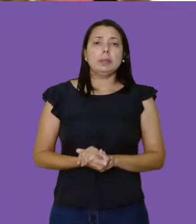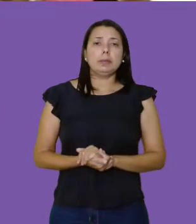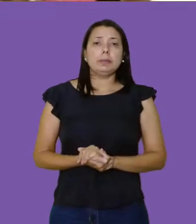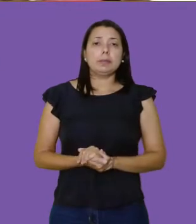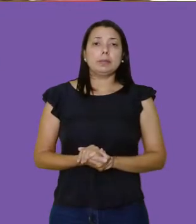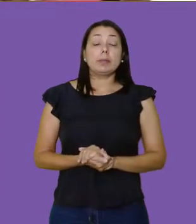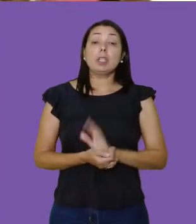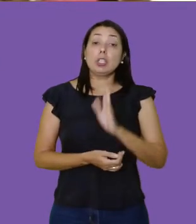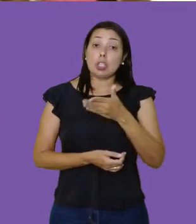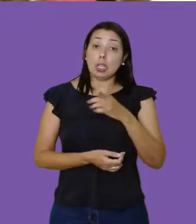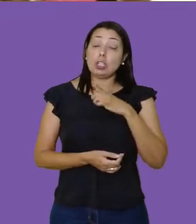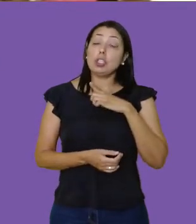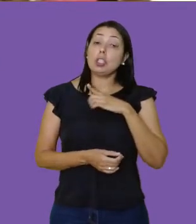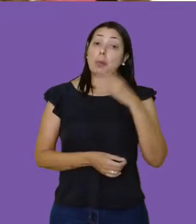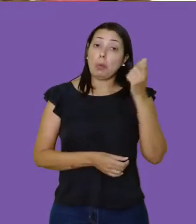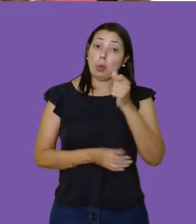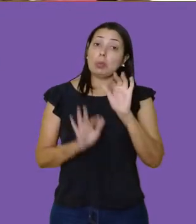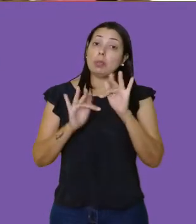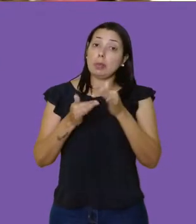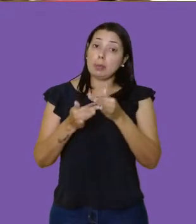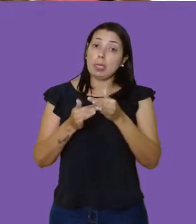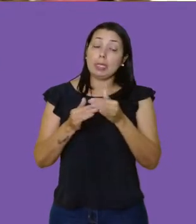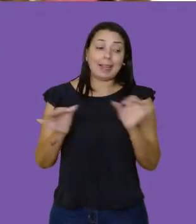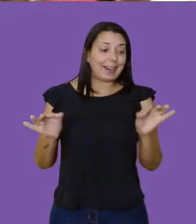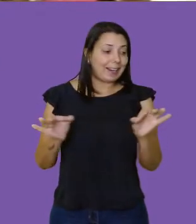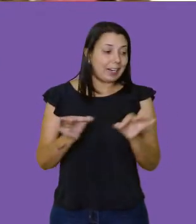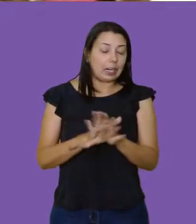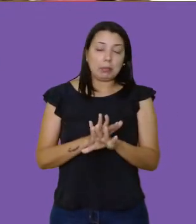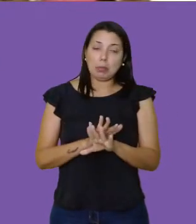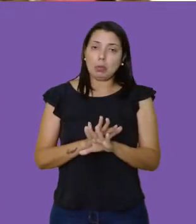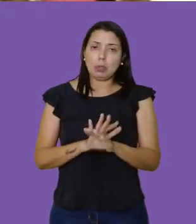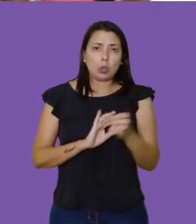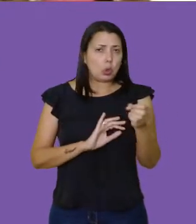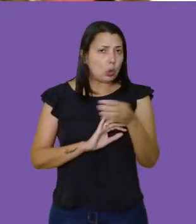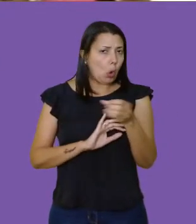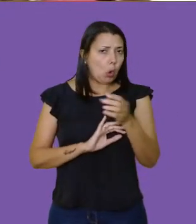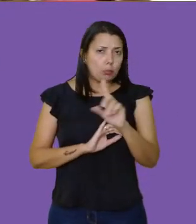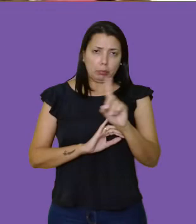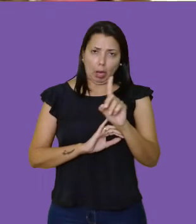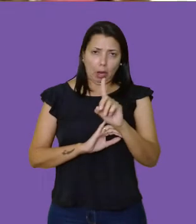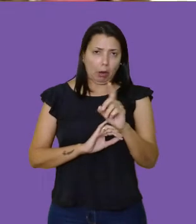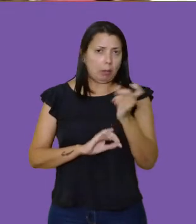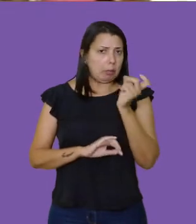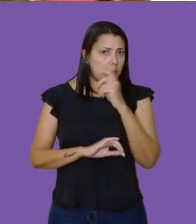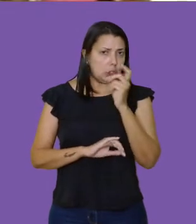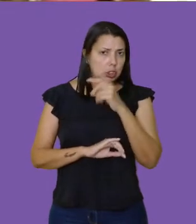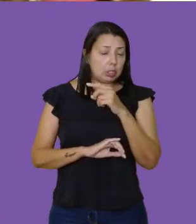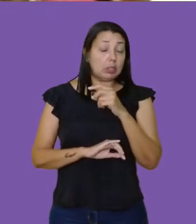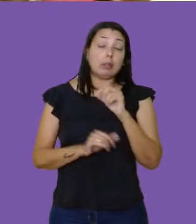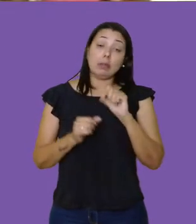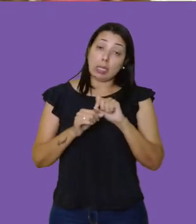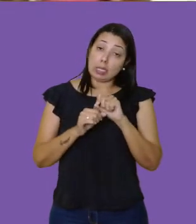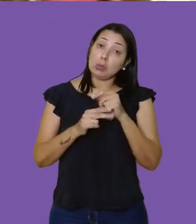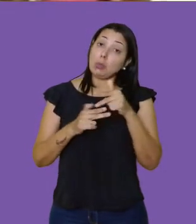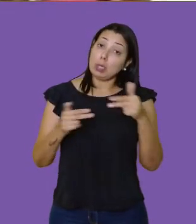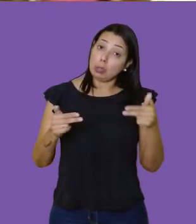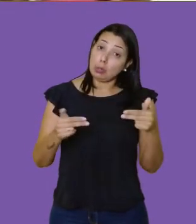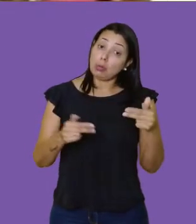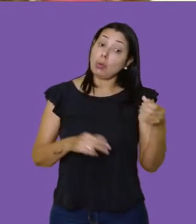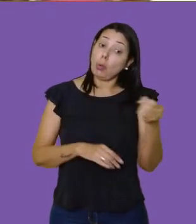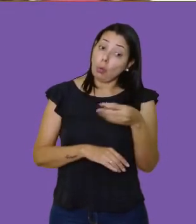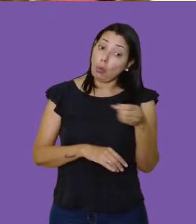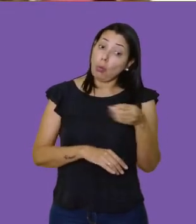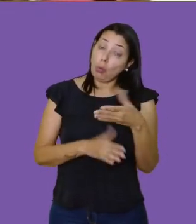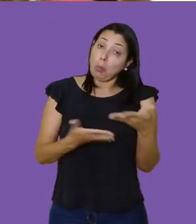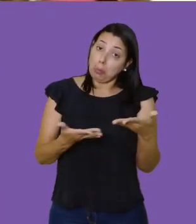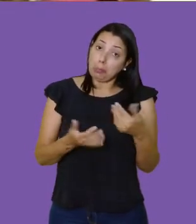que existia do Bolsa Família, eles estão destruindo. Então, não é novo Bolsa Família, eles estão fazendo uma nova coisa, que ninguém sabe direito o que